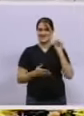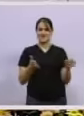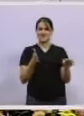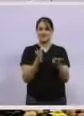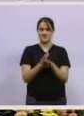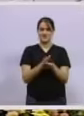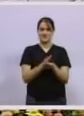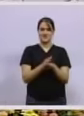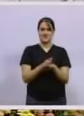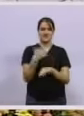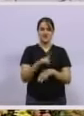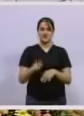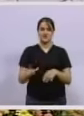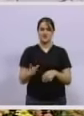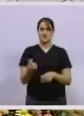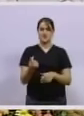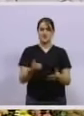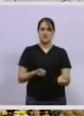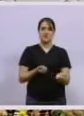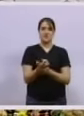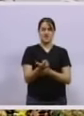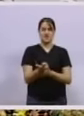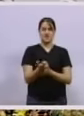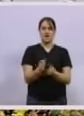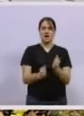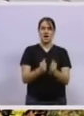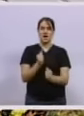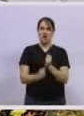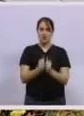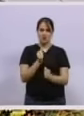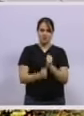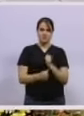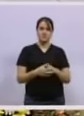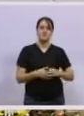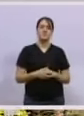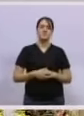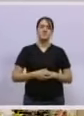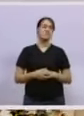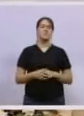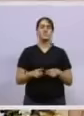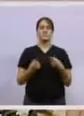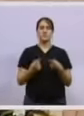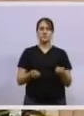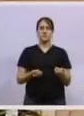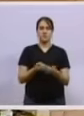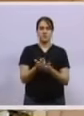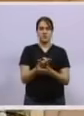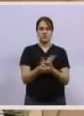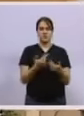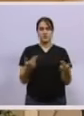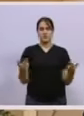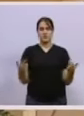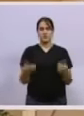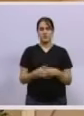Chegamos lá, porque a gente não tinha dinheiro para comprar um arroz de boa qualidade, e a gente comprava aquilo que não tinha no supermercado, que é aquele